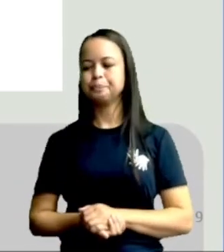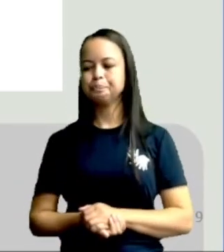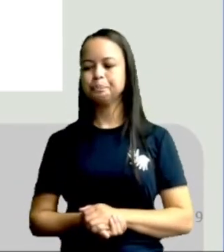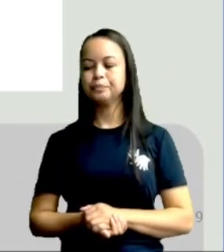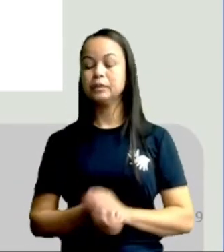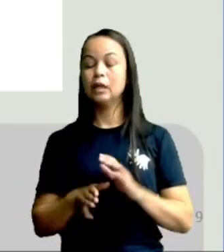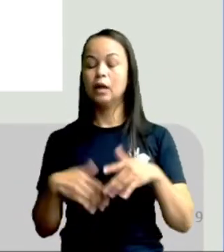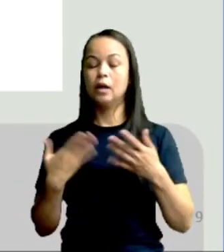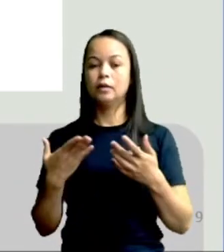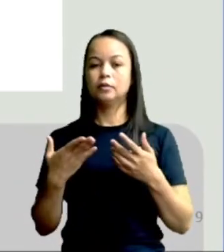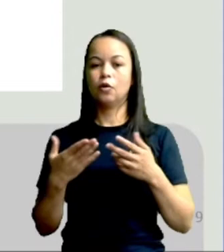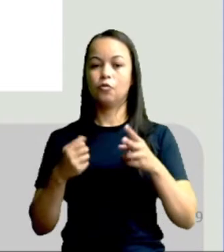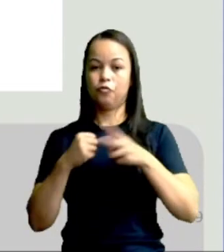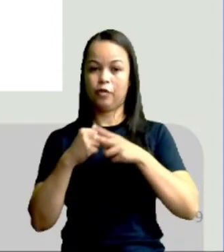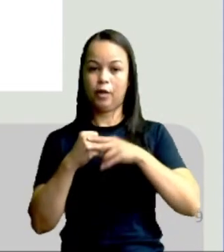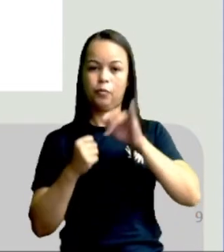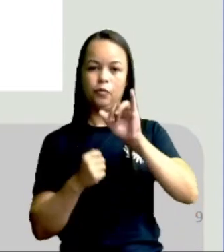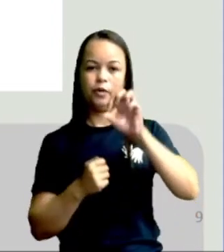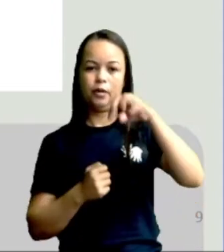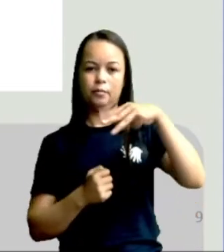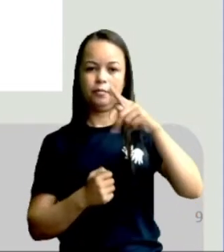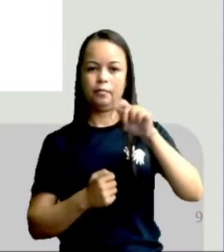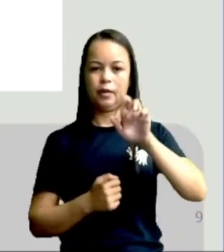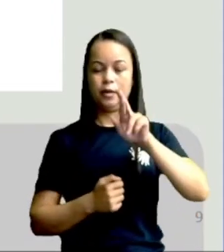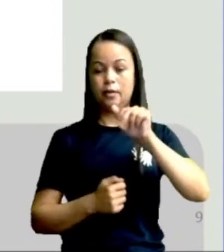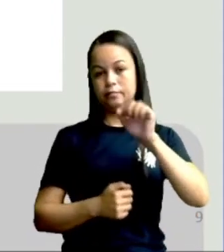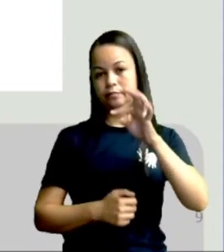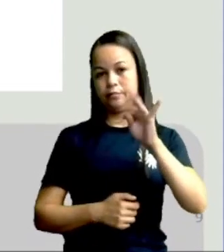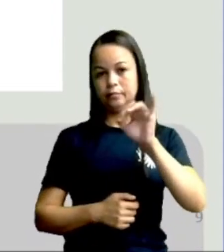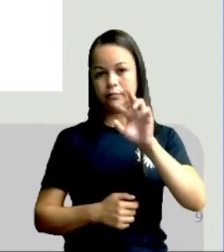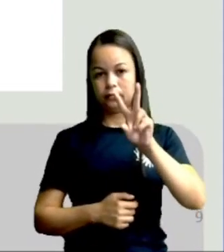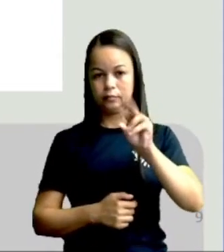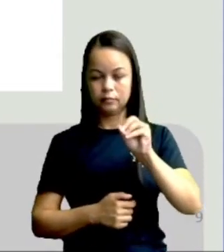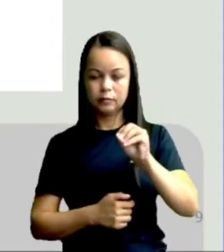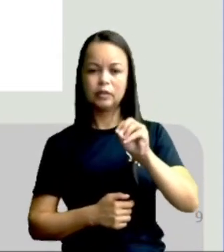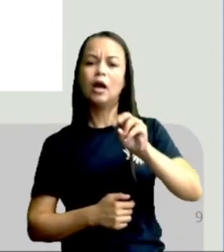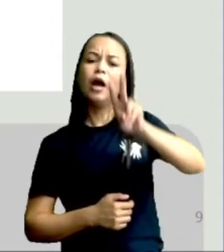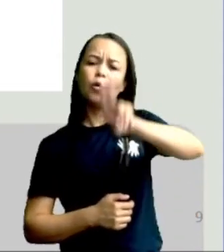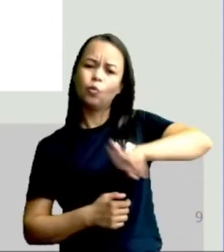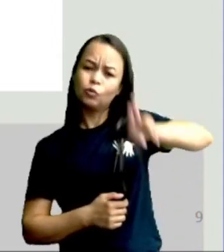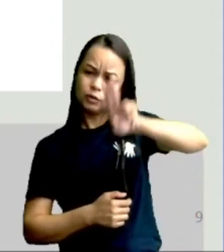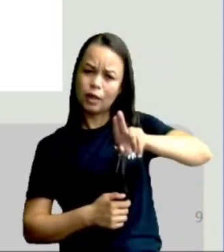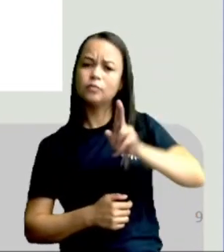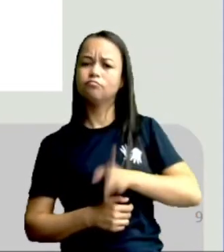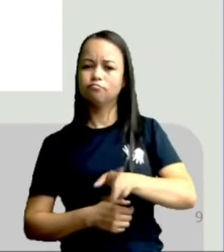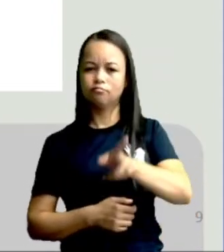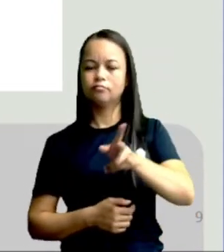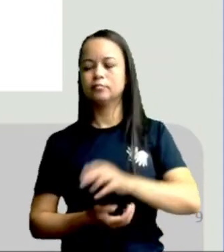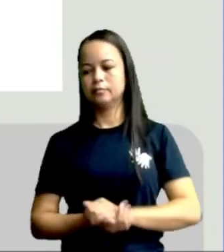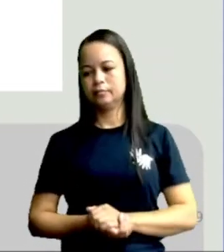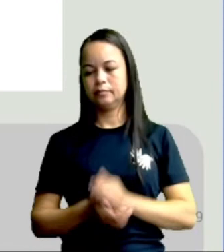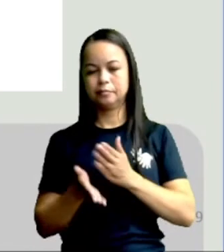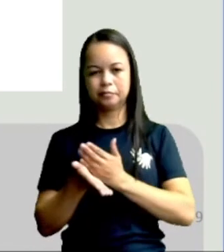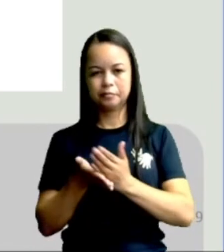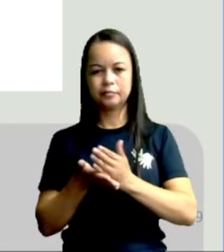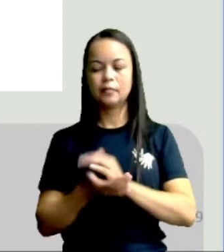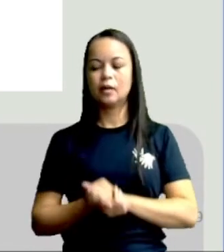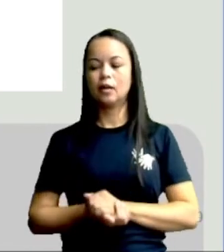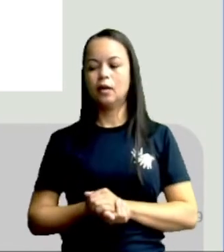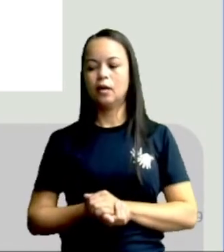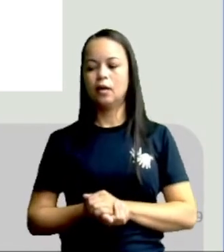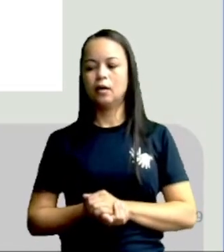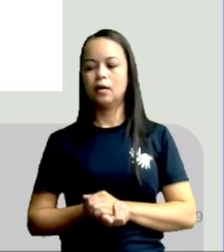Então, o verbo imperativo aqui, ele é muito utilizado. Continuando, temos